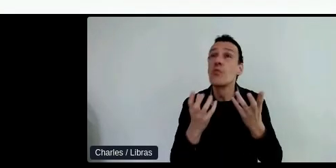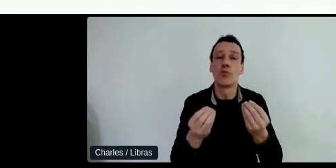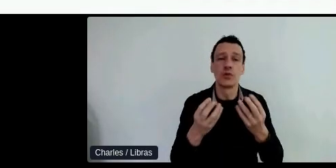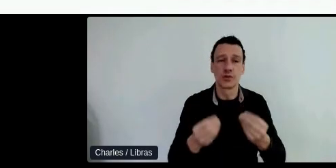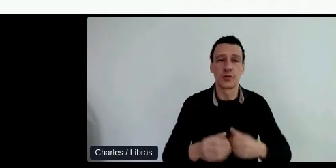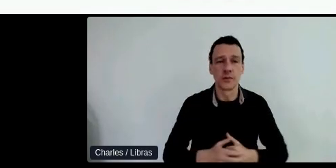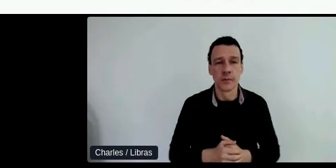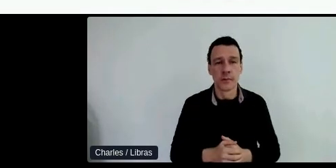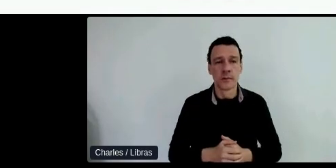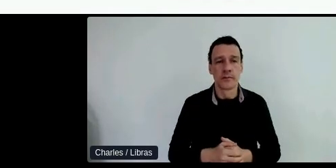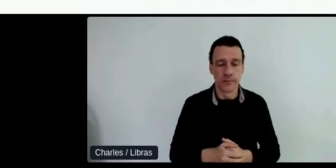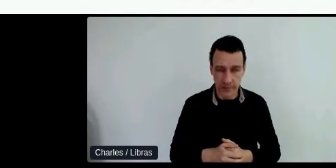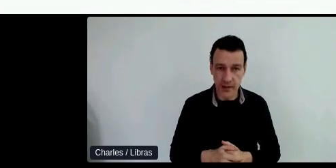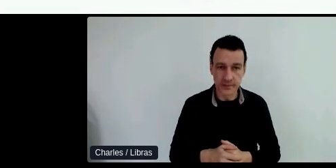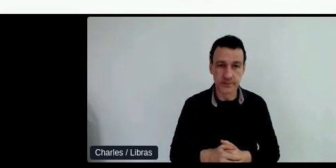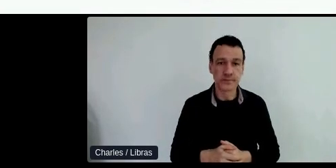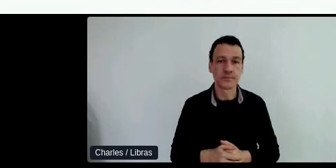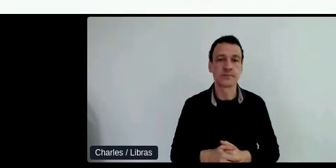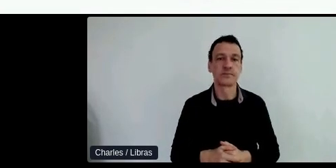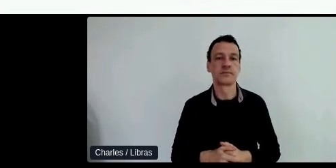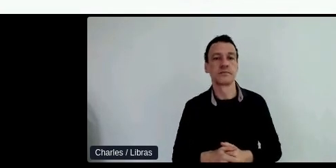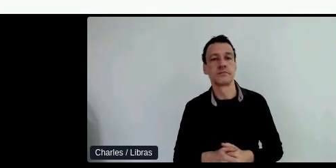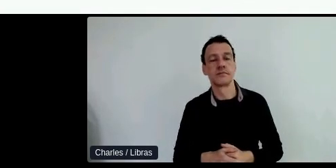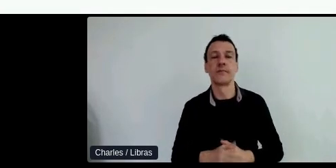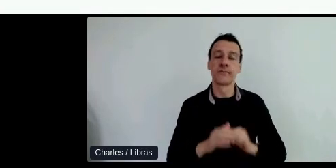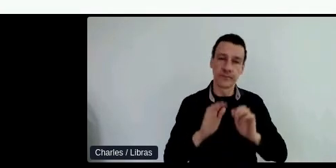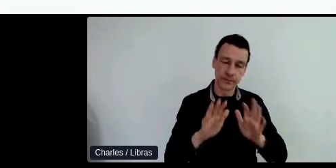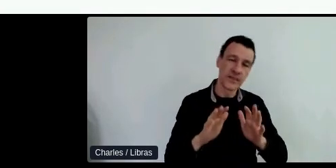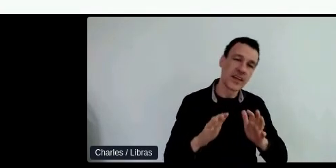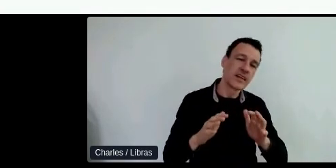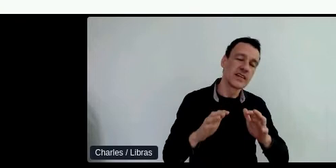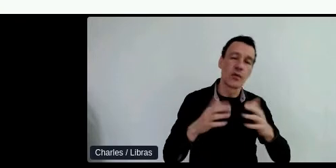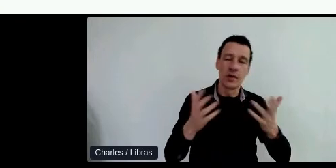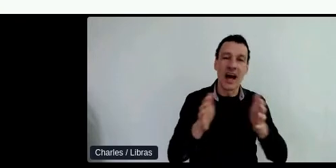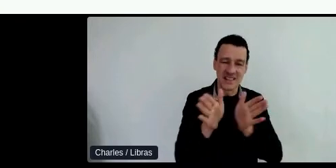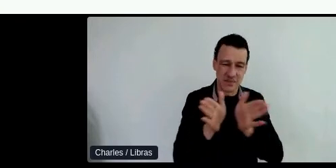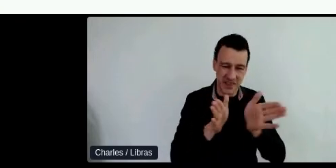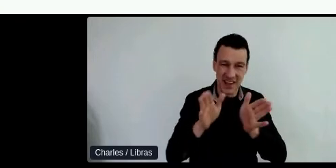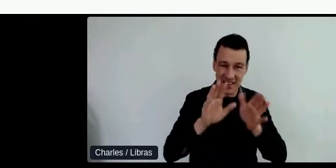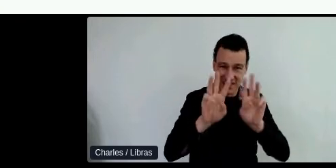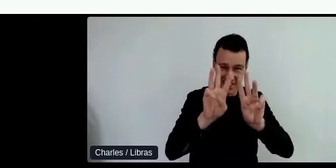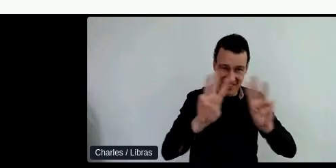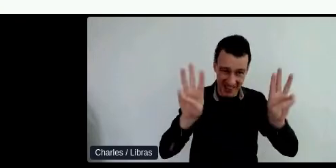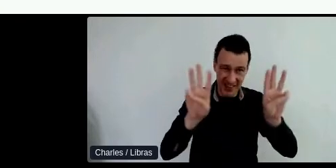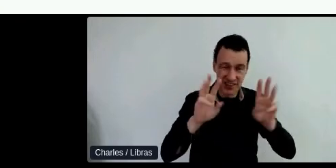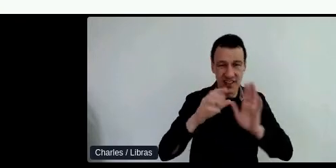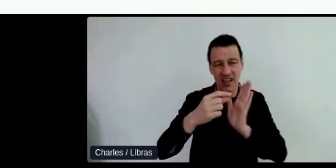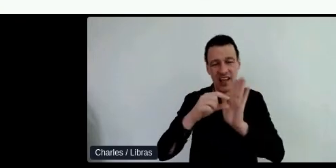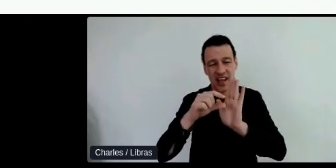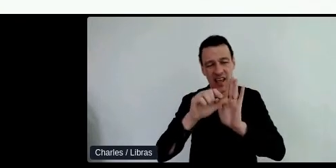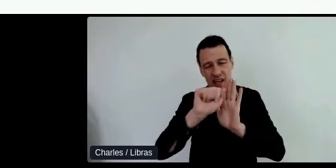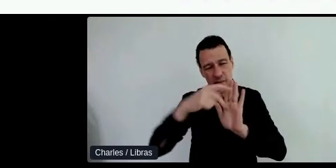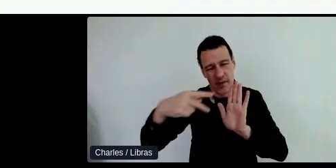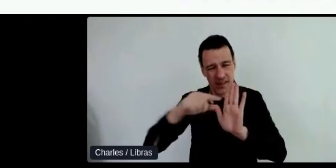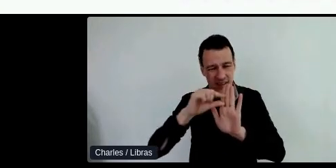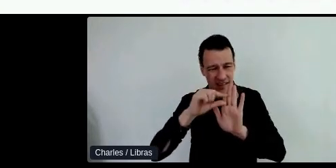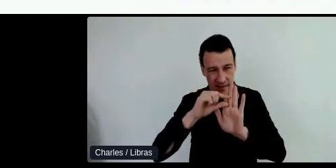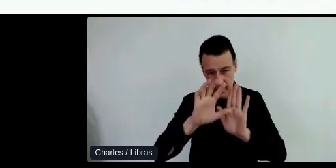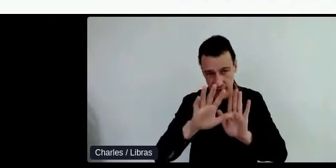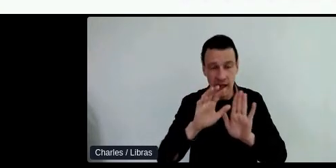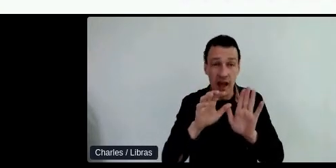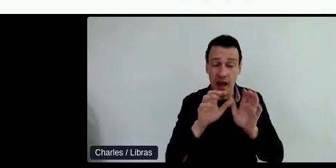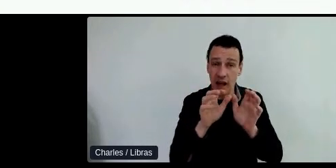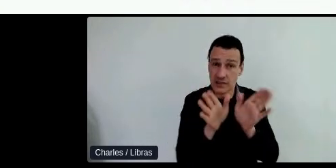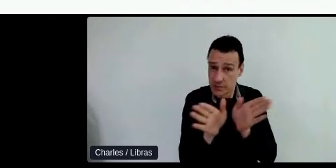E quando a gente fala de acessibilidade nos sites e apps, eu falo que, no primeiro momento,